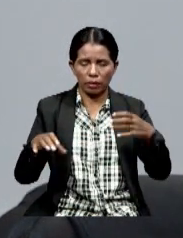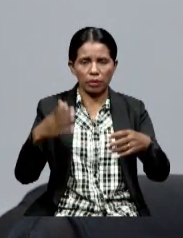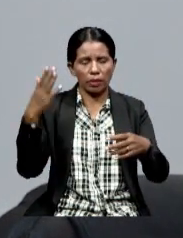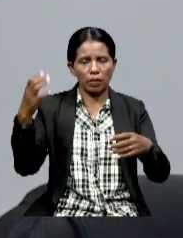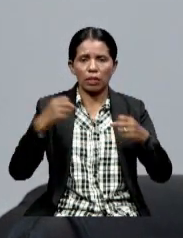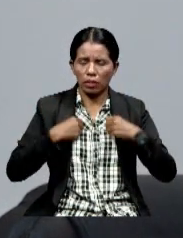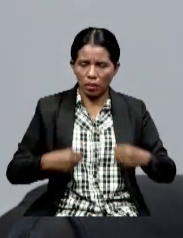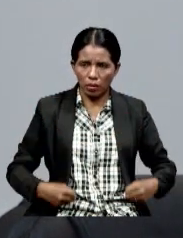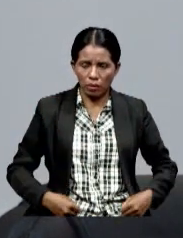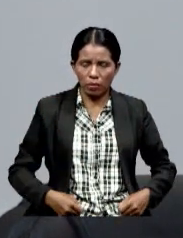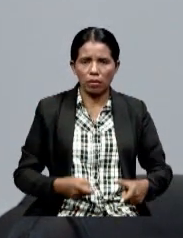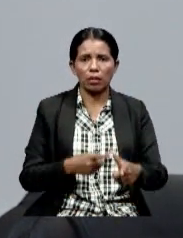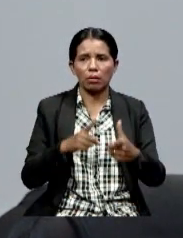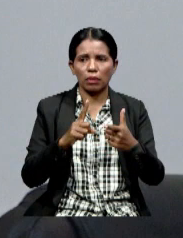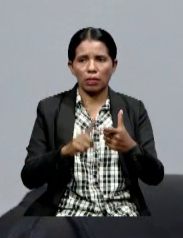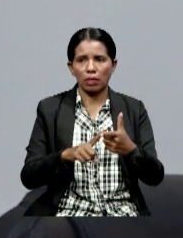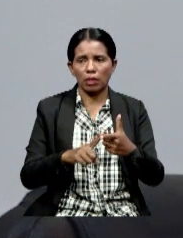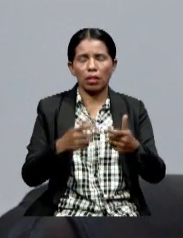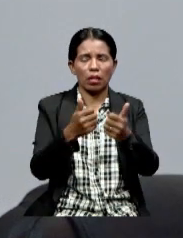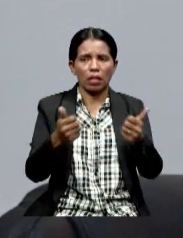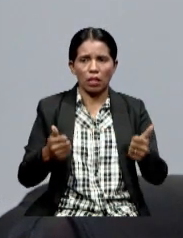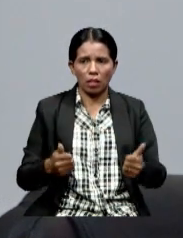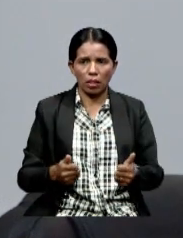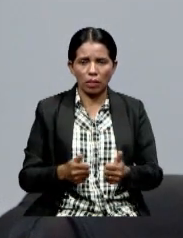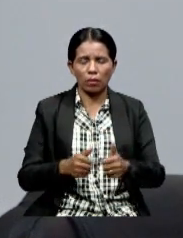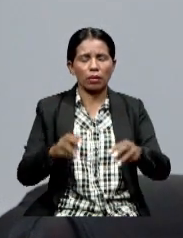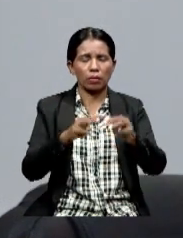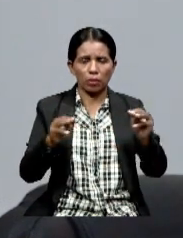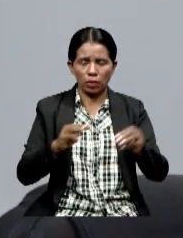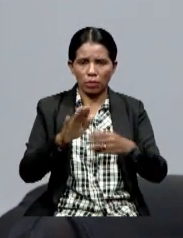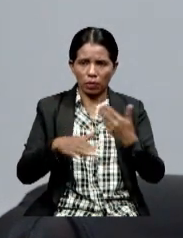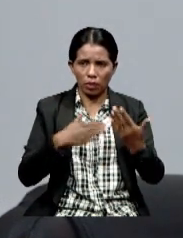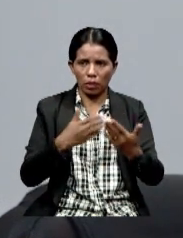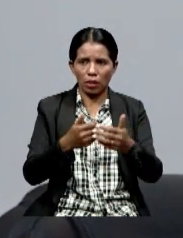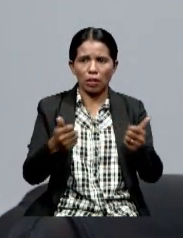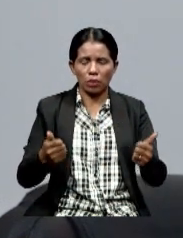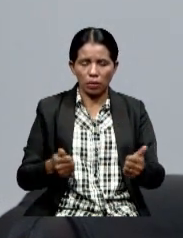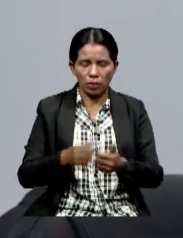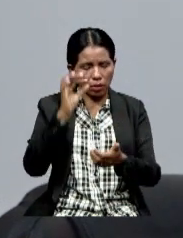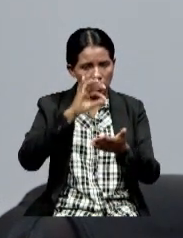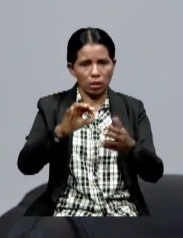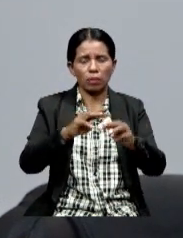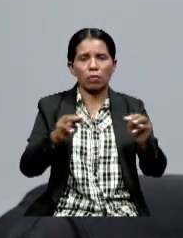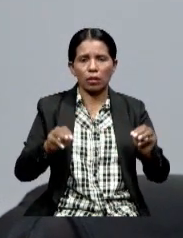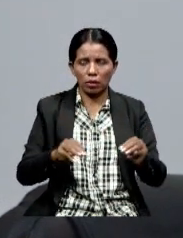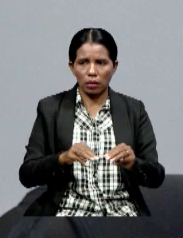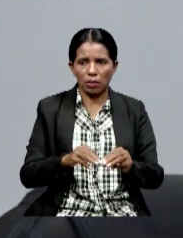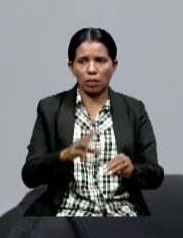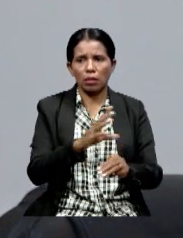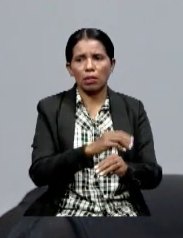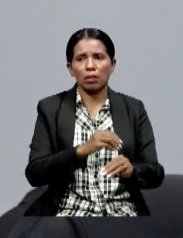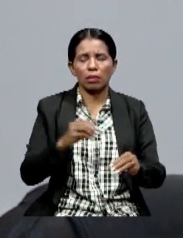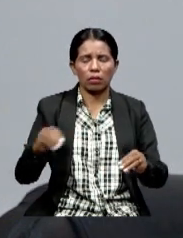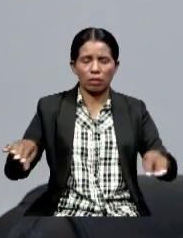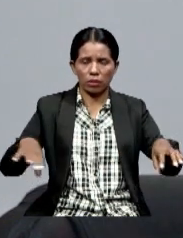saúde. Segundo, autoridades sanitárias nos municípios. Dali está, autoridades sanitárias nos municípios. Inspeção de